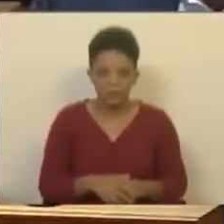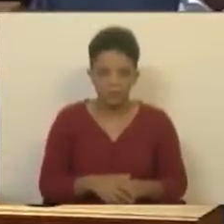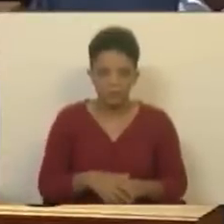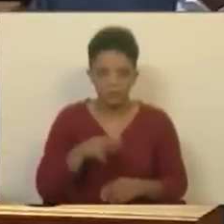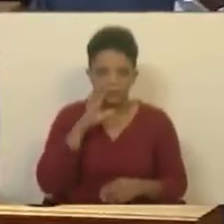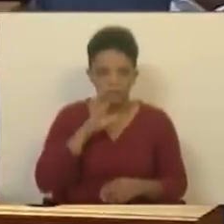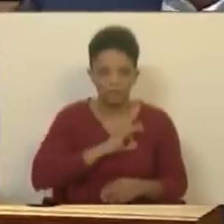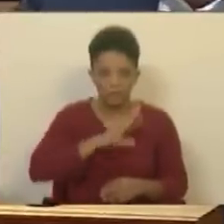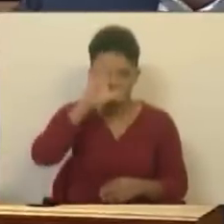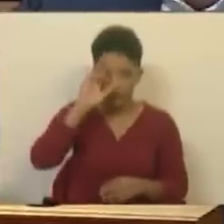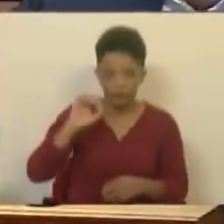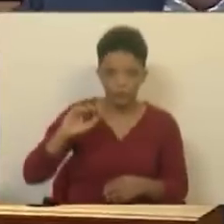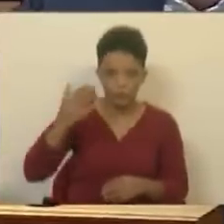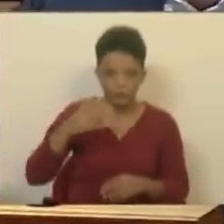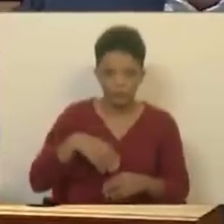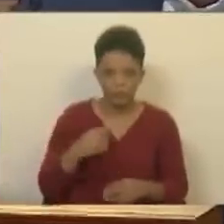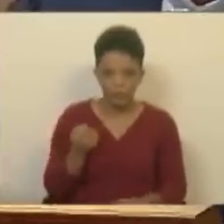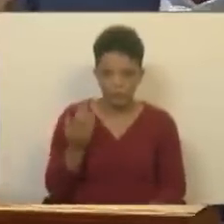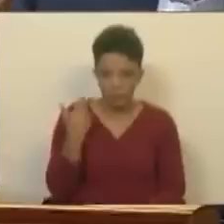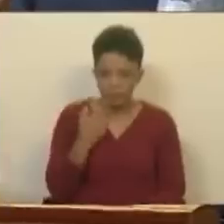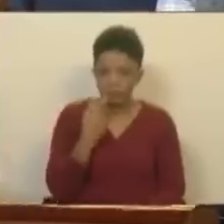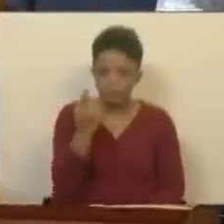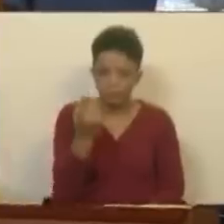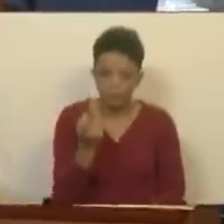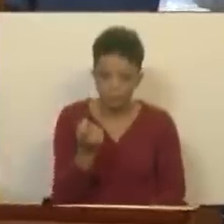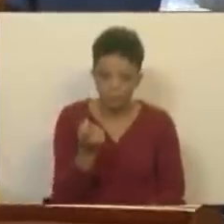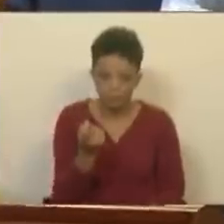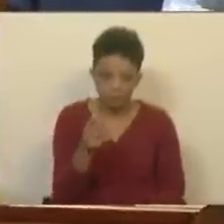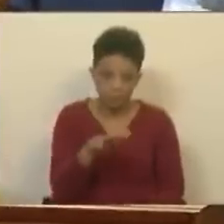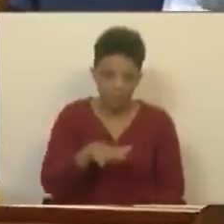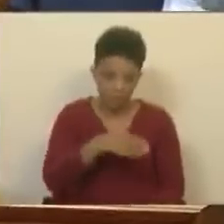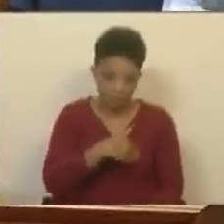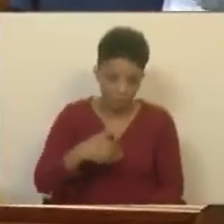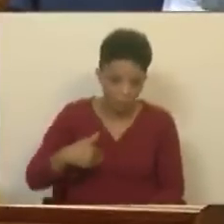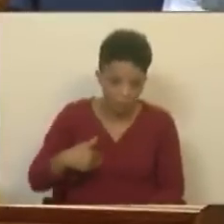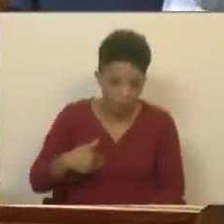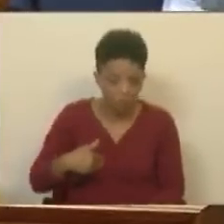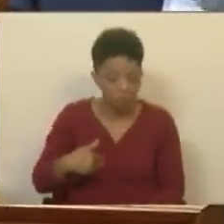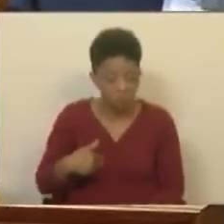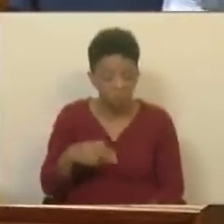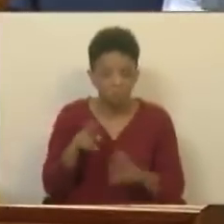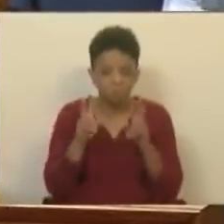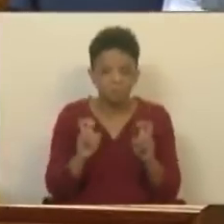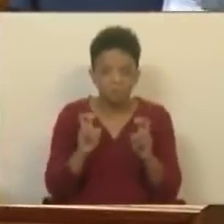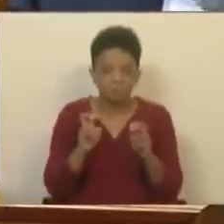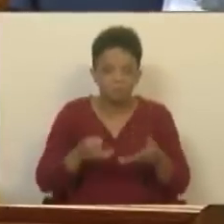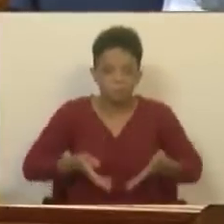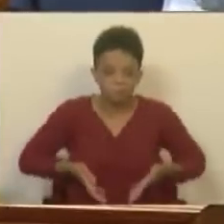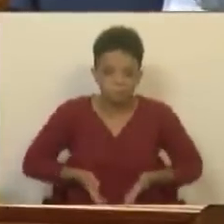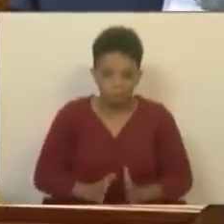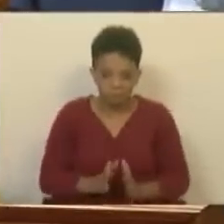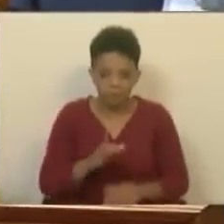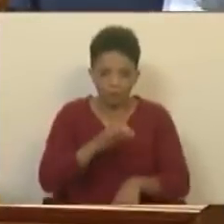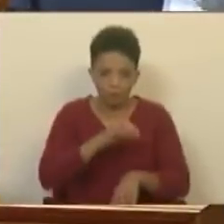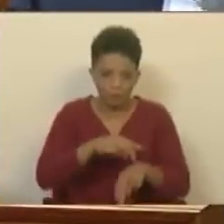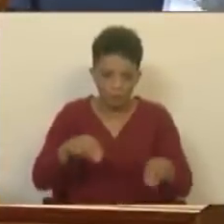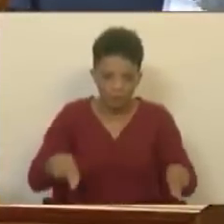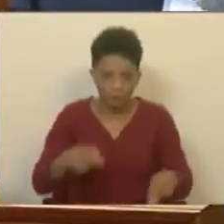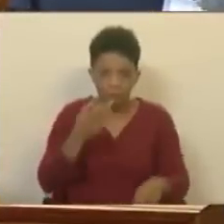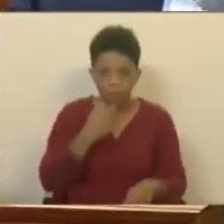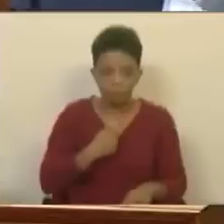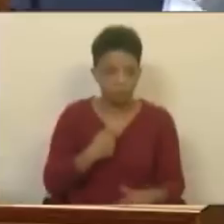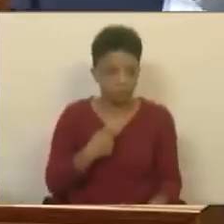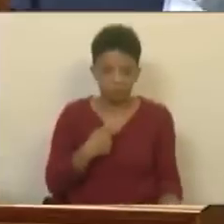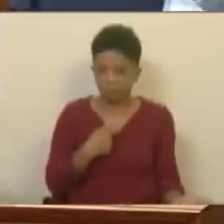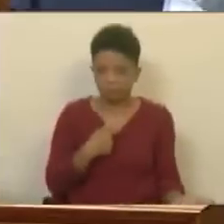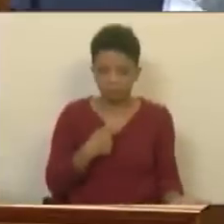primeiro ministro eu há pouco fiz-lhe uma pergunta na área da saúde e sobre as maternidades ainda não tive